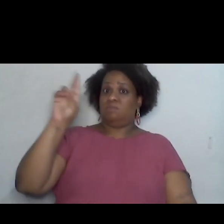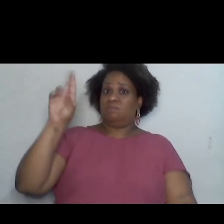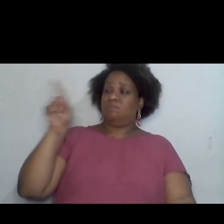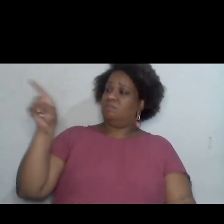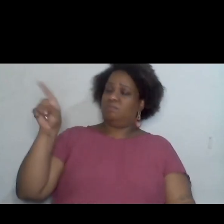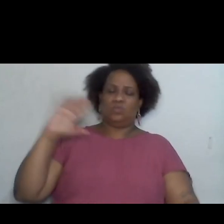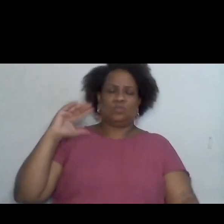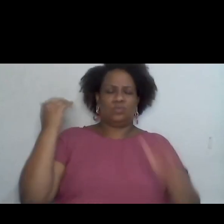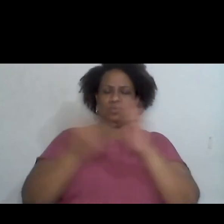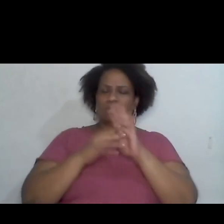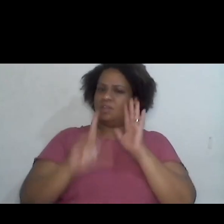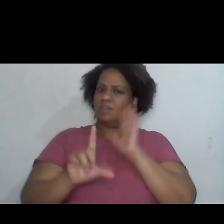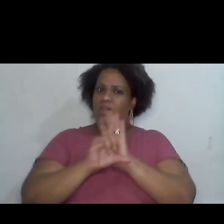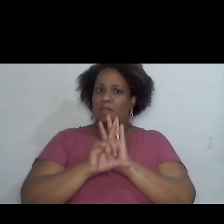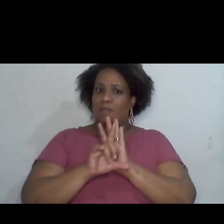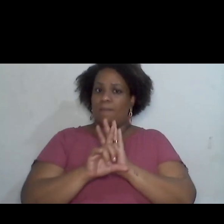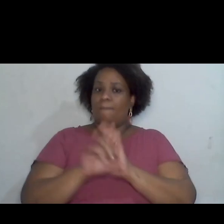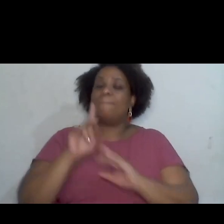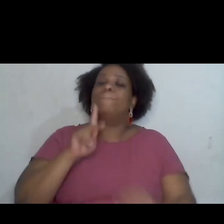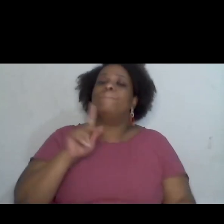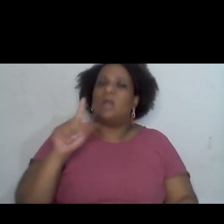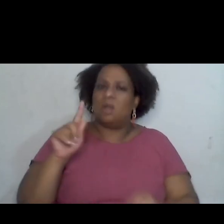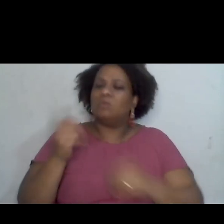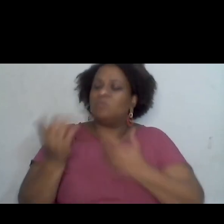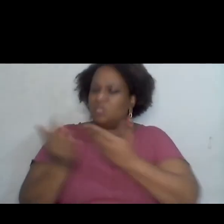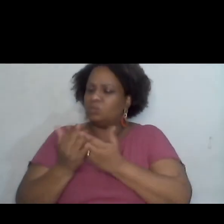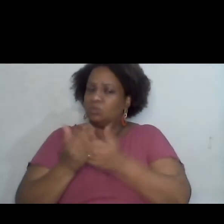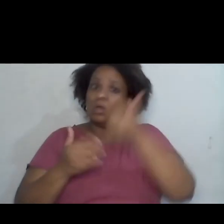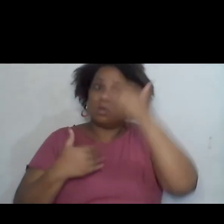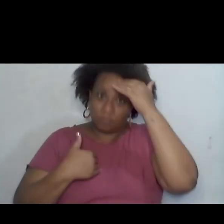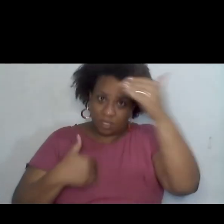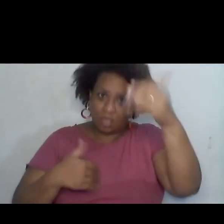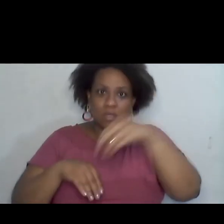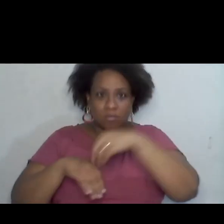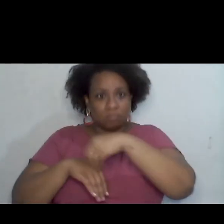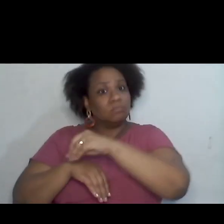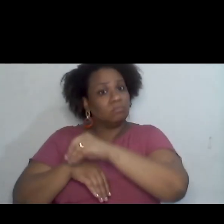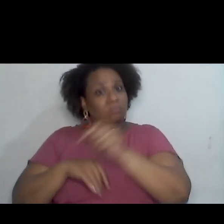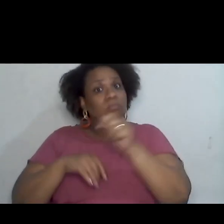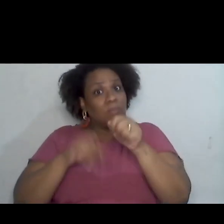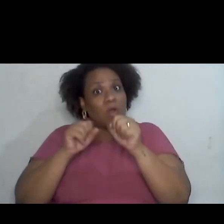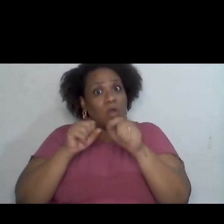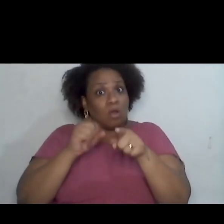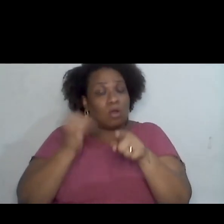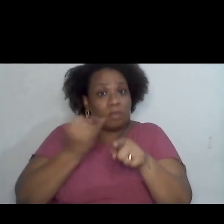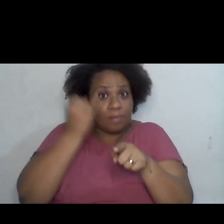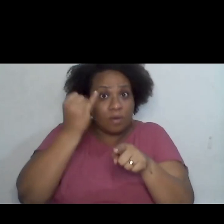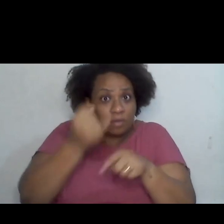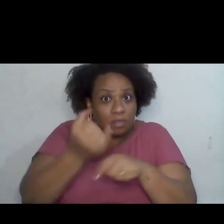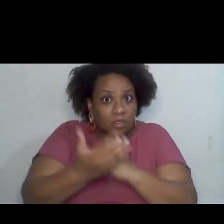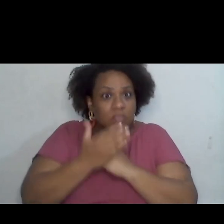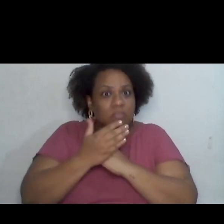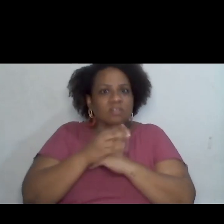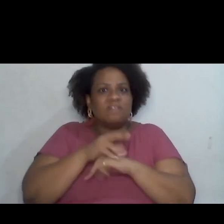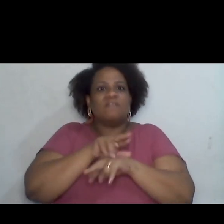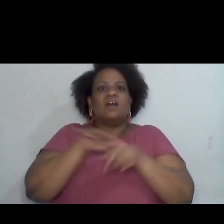Paulo Gustavo, e pediu um estudo sobre isso. Obrigado pela sua sugestão. Isso, inclusive, pode abrir um precedente muito importante para a gente em várias áreas,